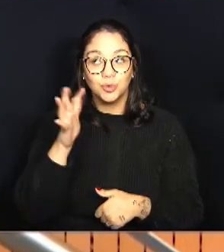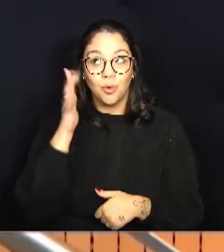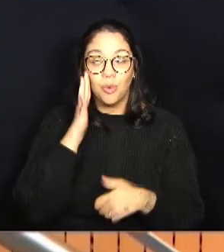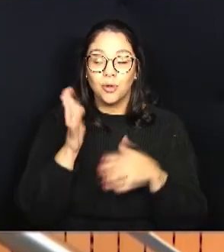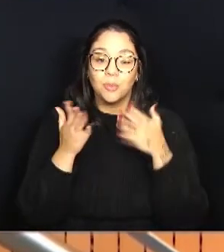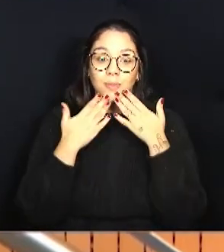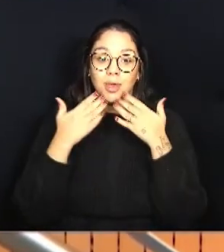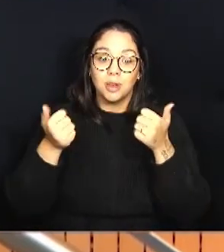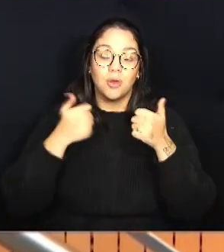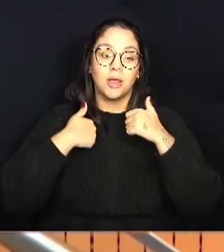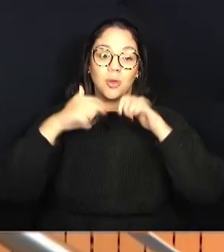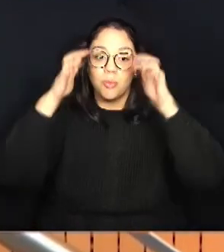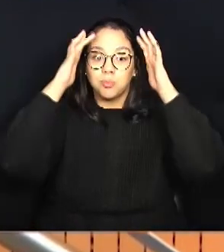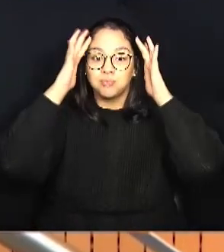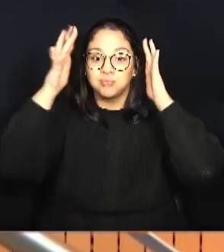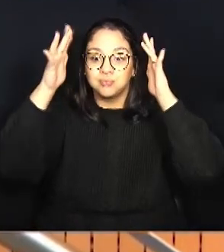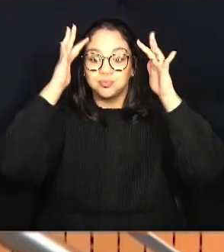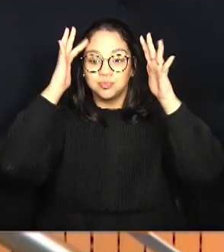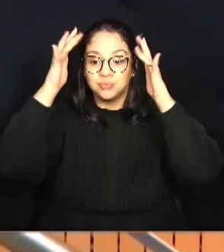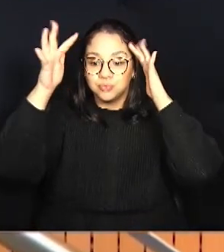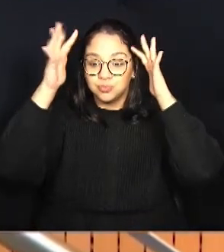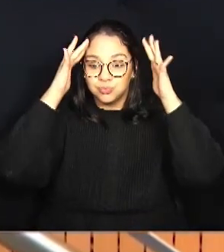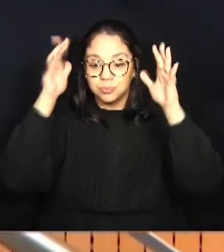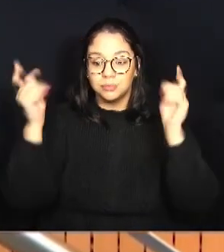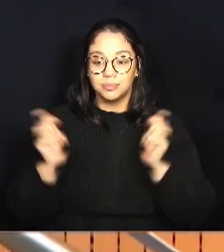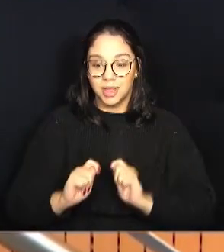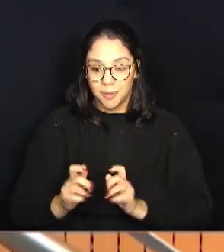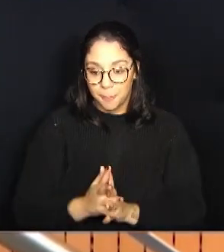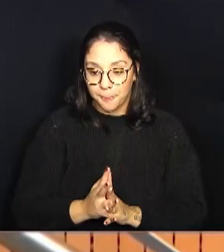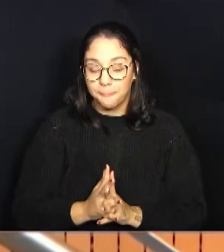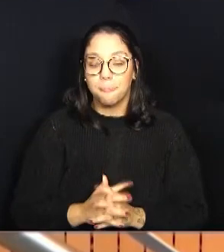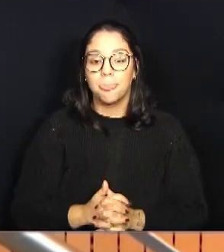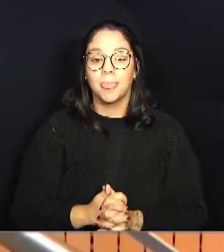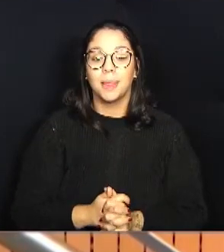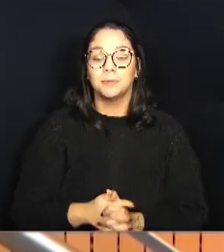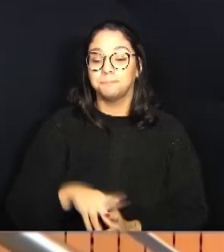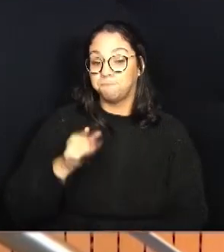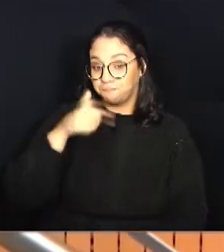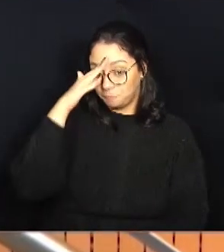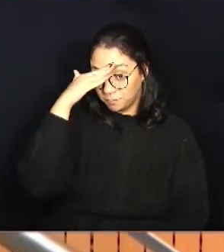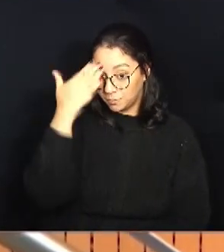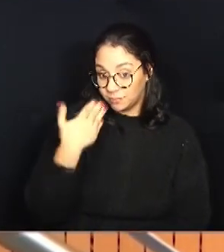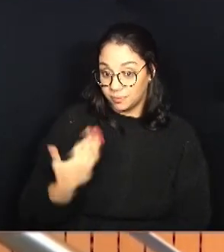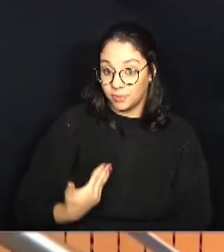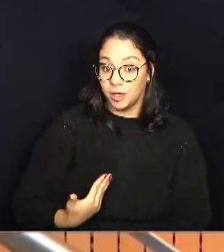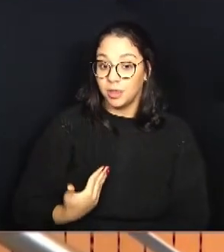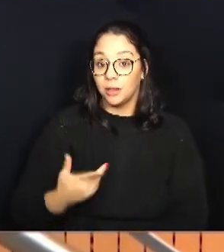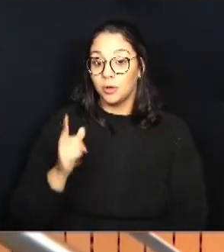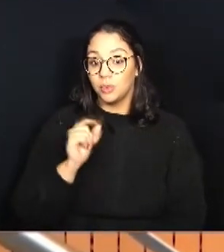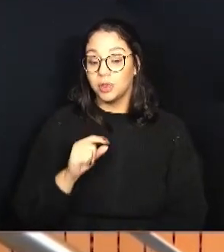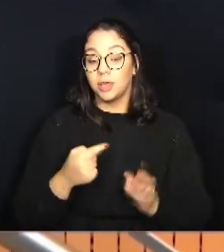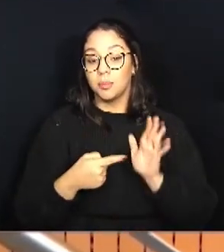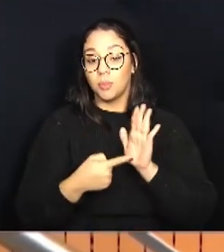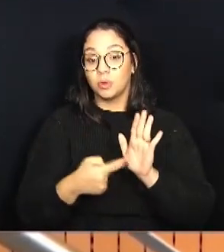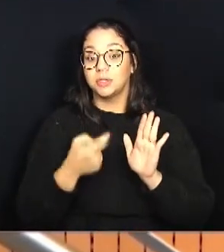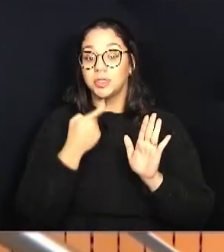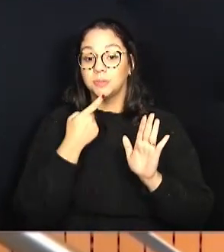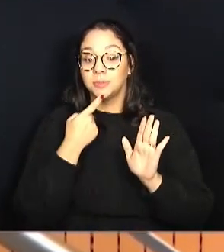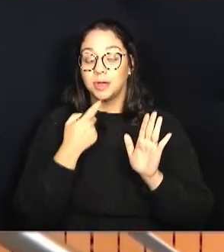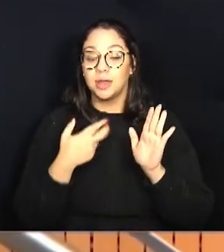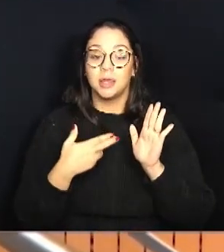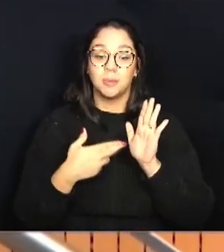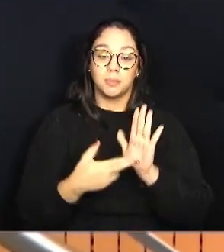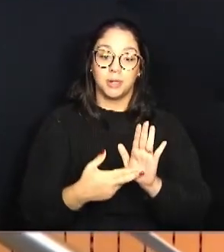eu poderia imaginar, né? Essa homenagem para a Ultraeco demonstra que Campinas,